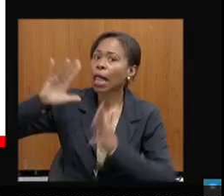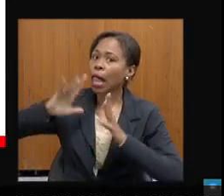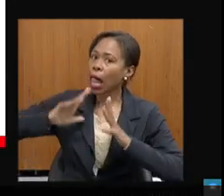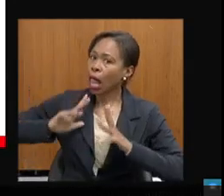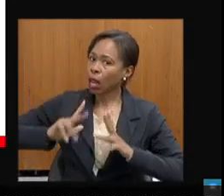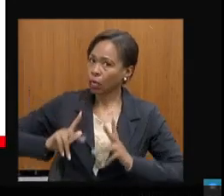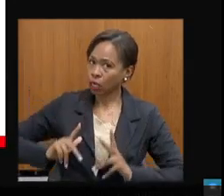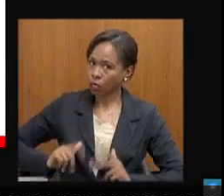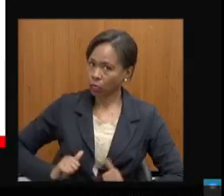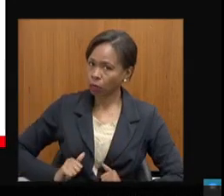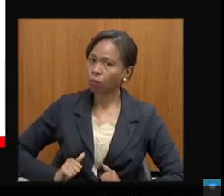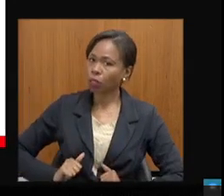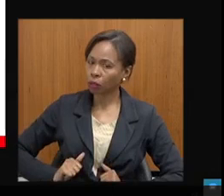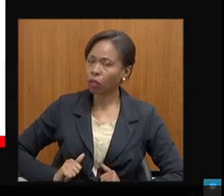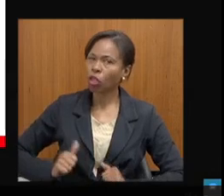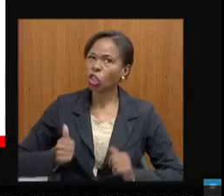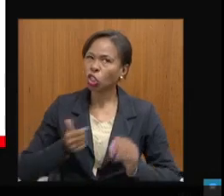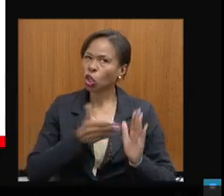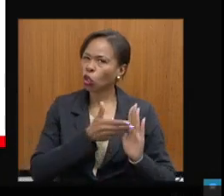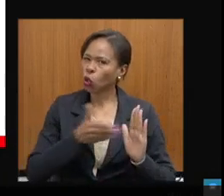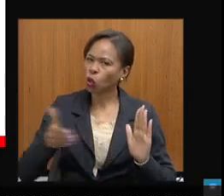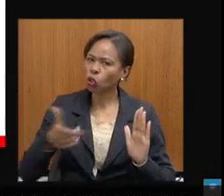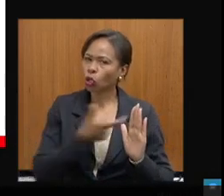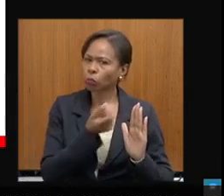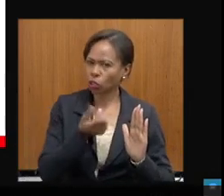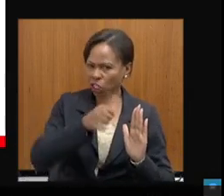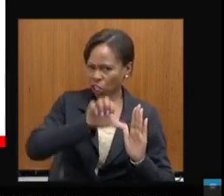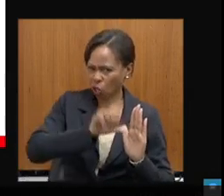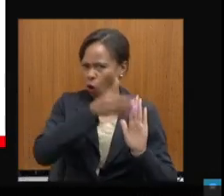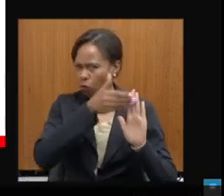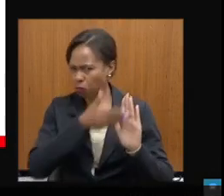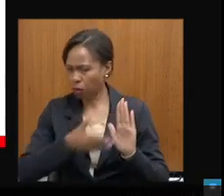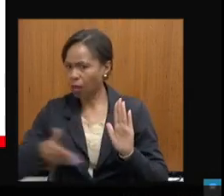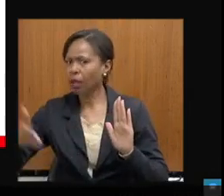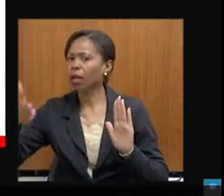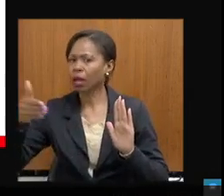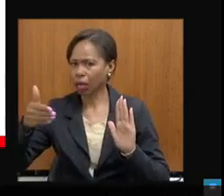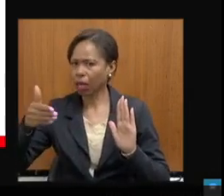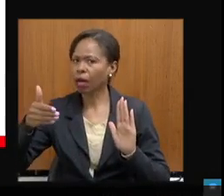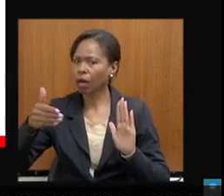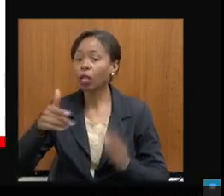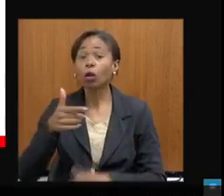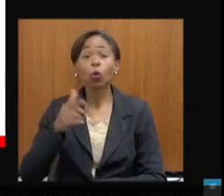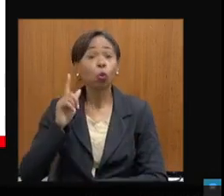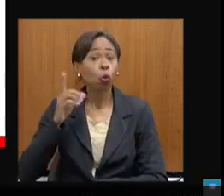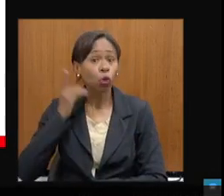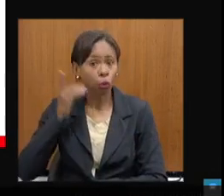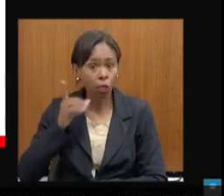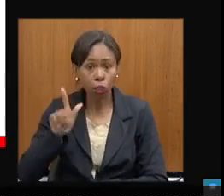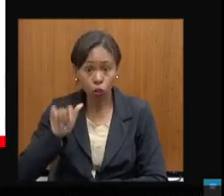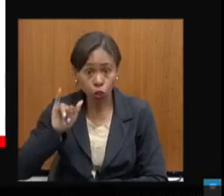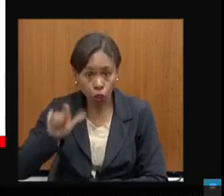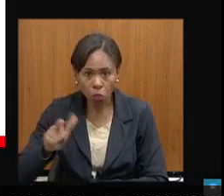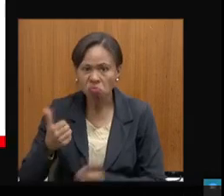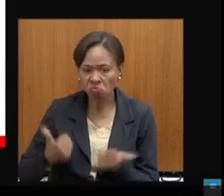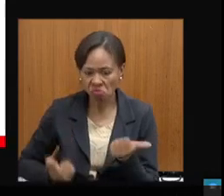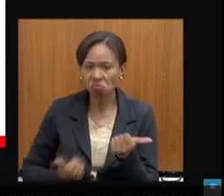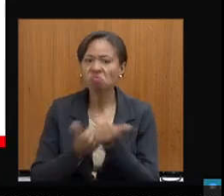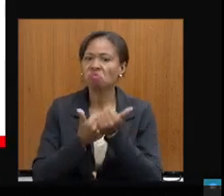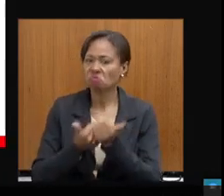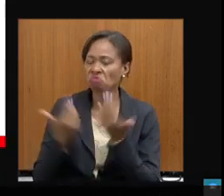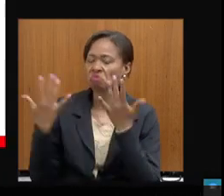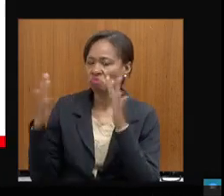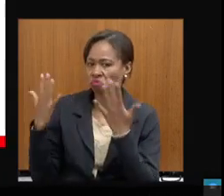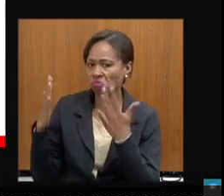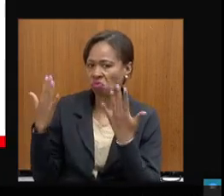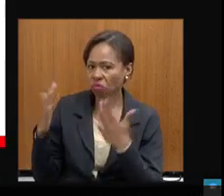né de 2019 para cá e juh Pereira um grande defensor essa causa aqui ao qual é o parabenizo pelo trabalho e muito